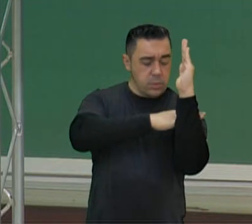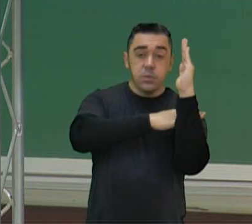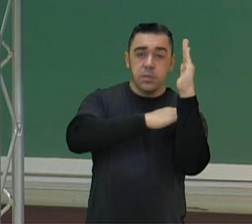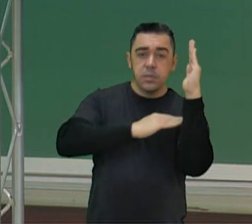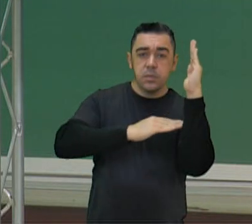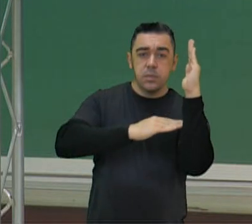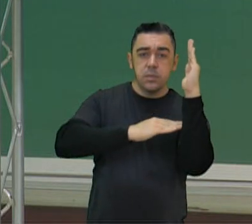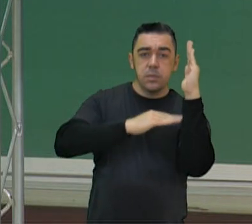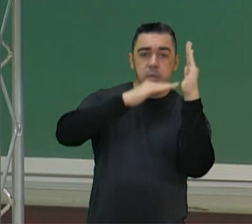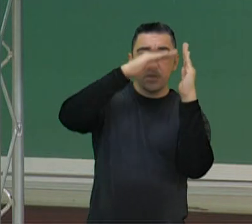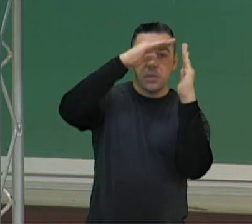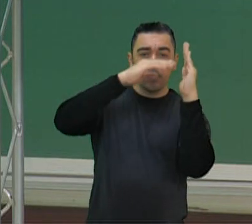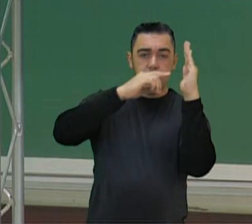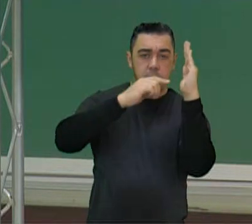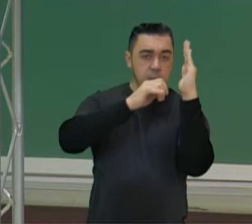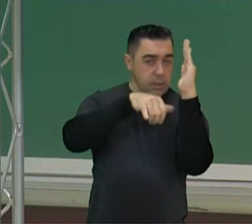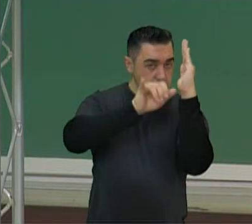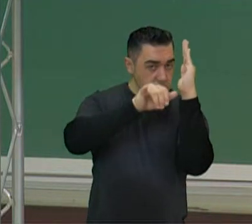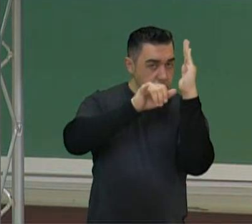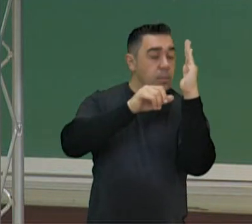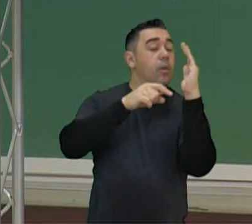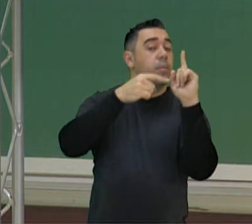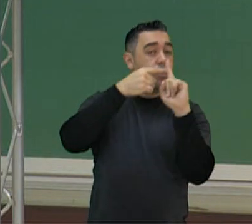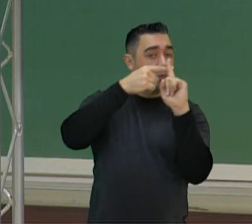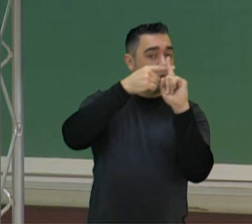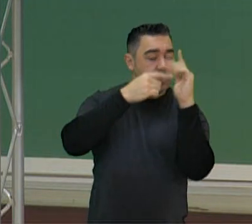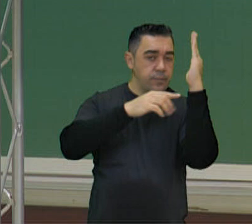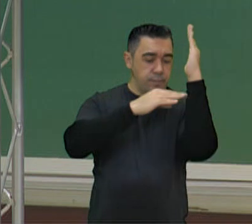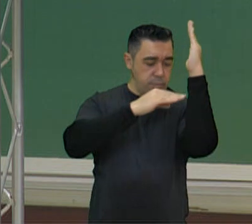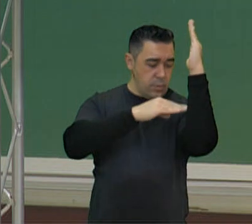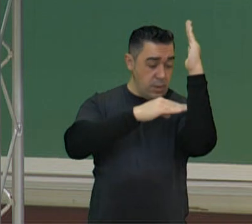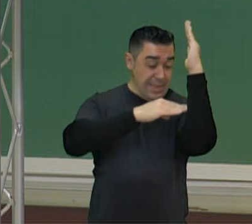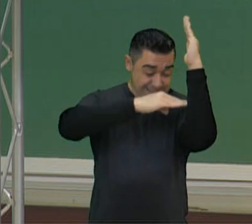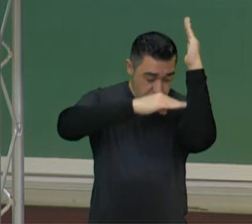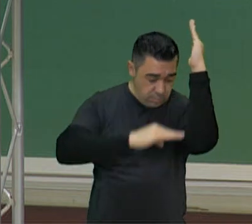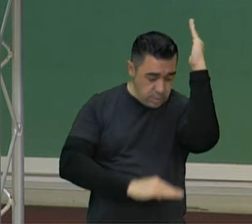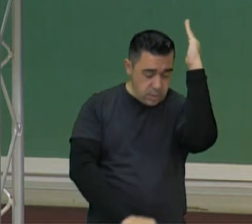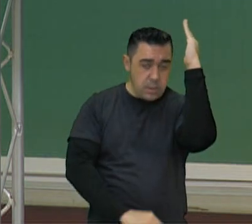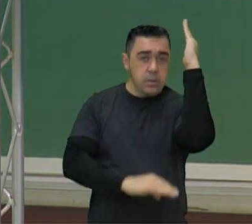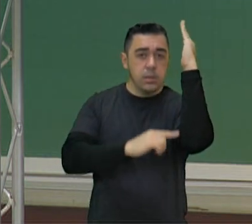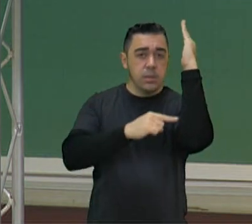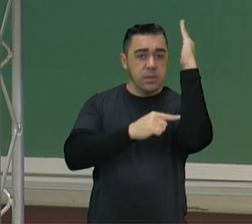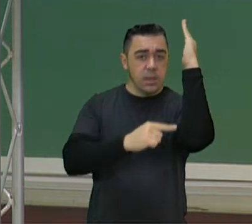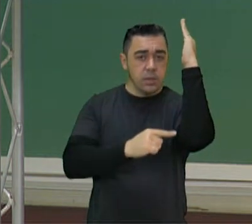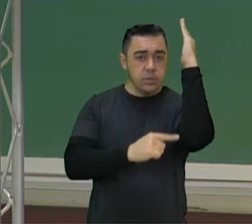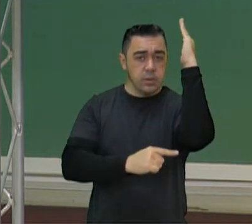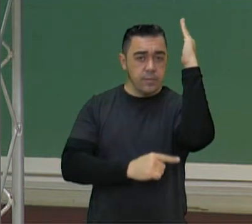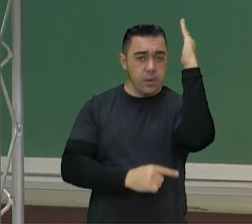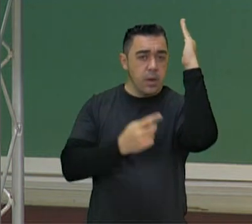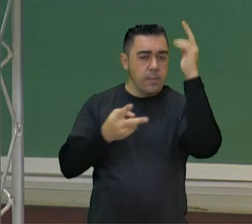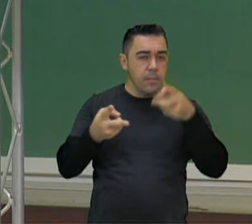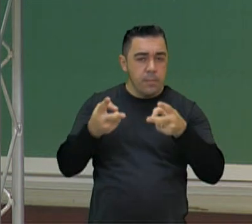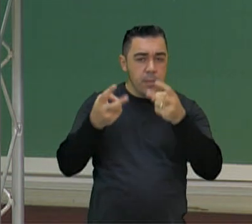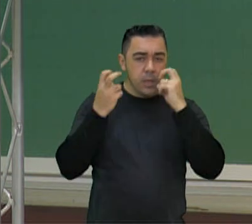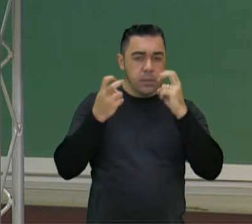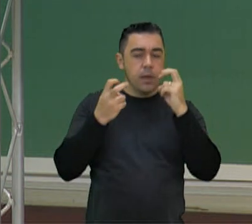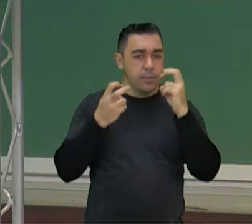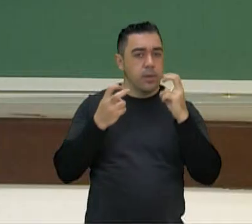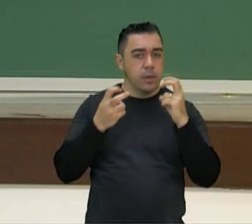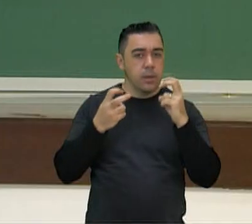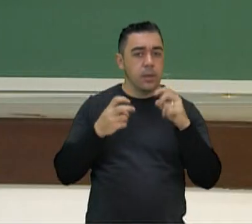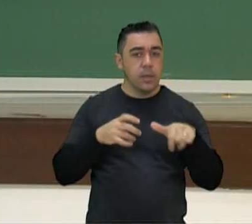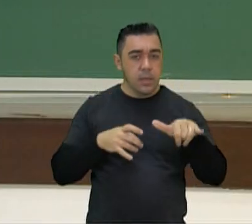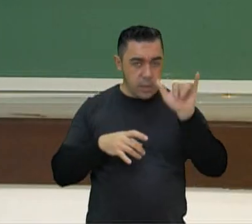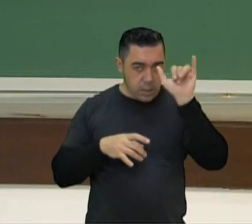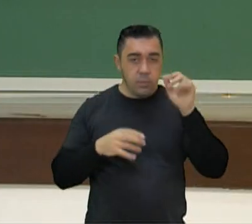origem, e os pontos abaixo também são negativos. Veja que o y também tem